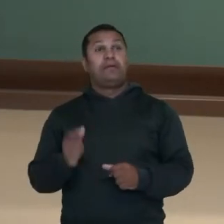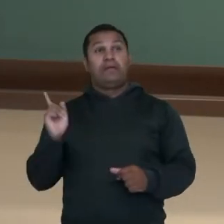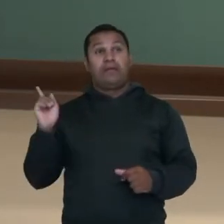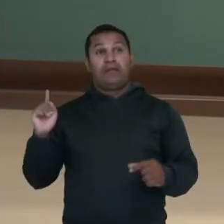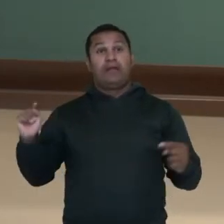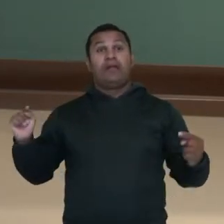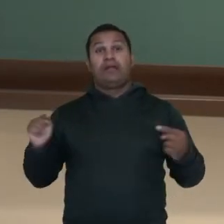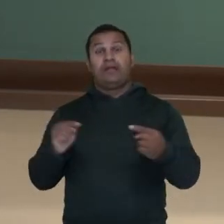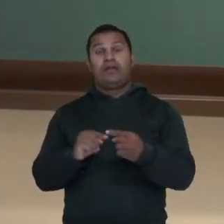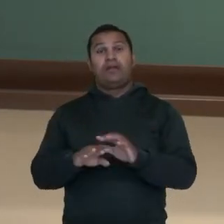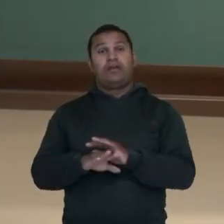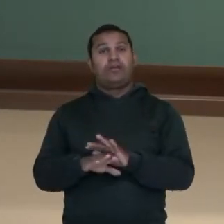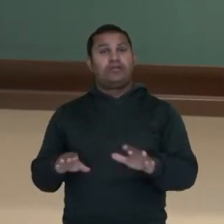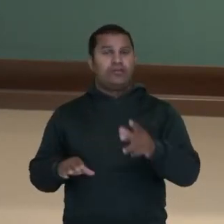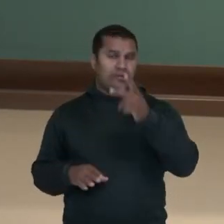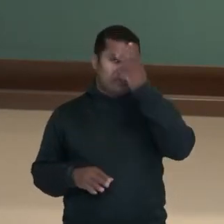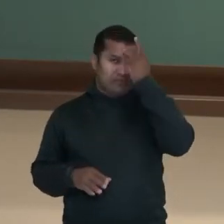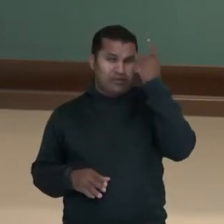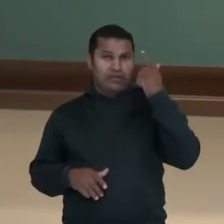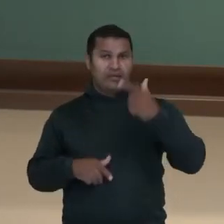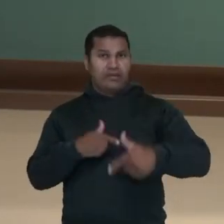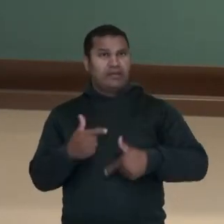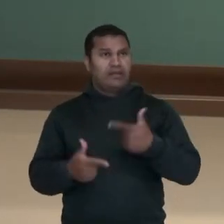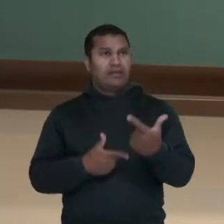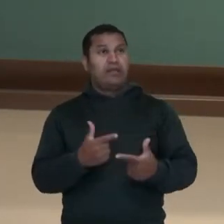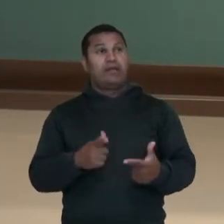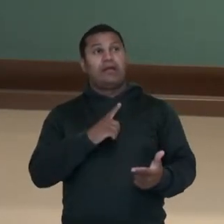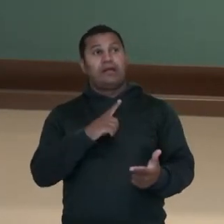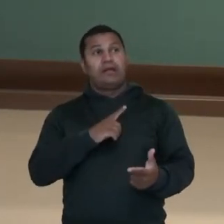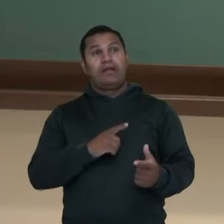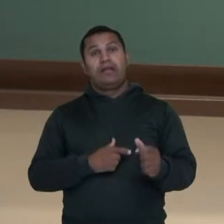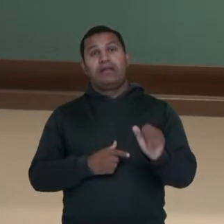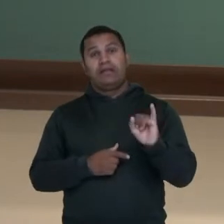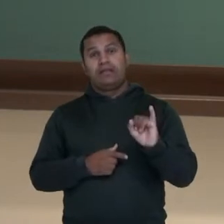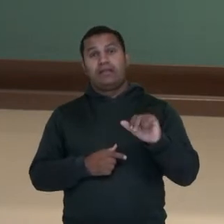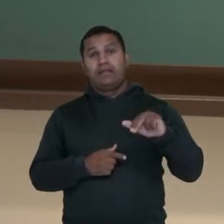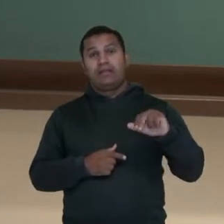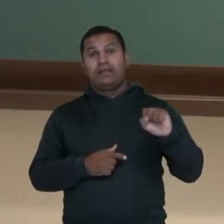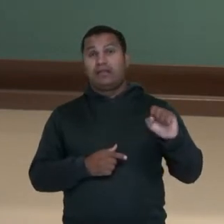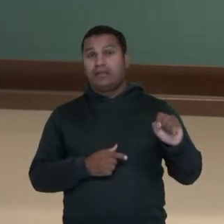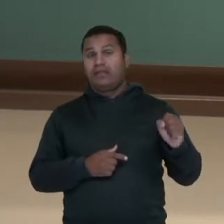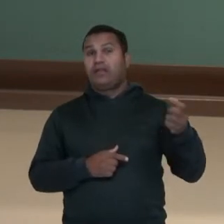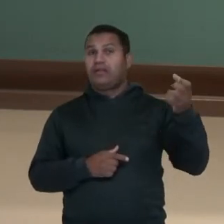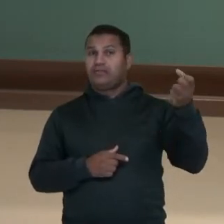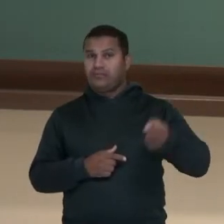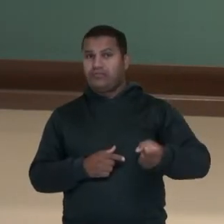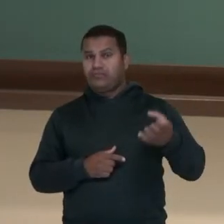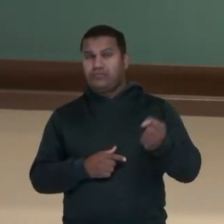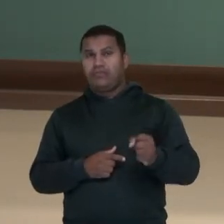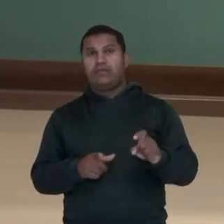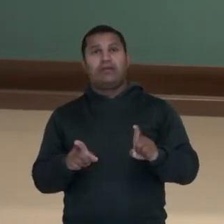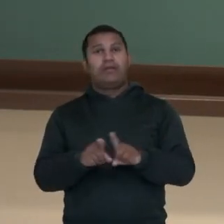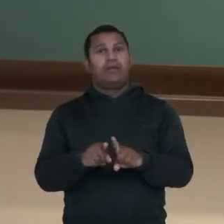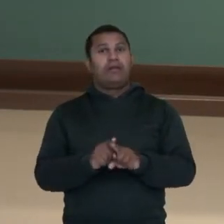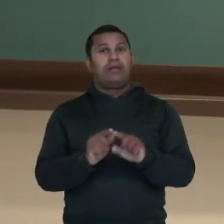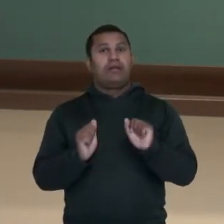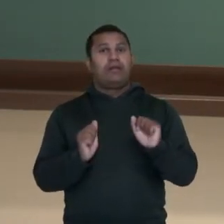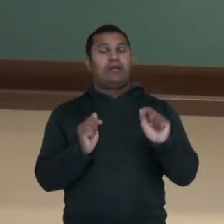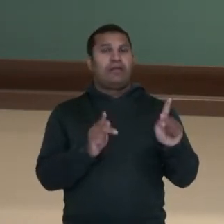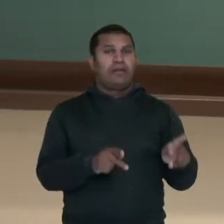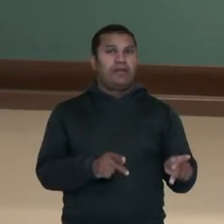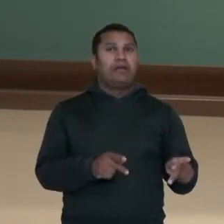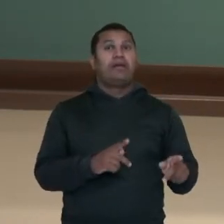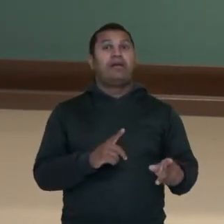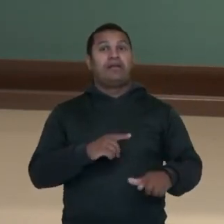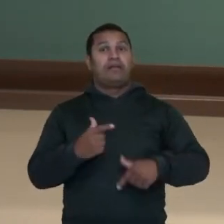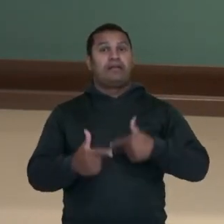ele é concedido normalmente para beneficiários do INSS, ou seja, pensionistas e aposentados, e funcionários